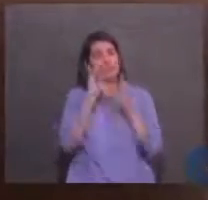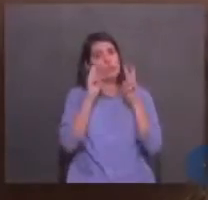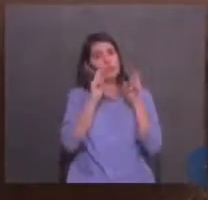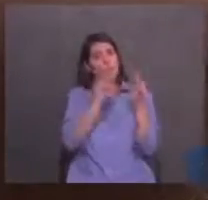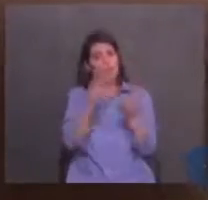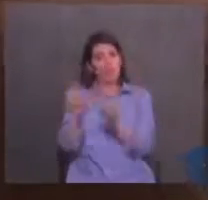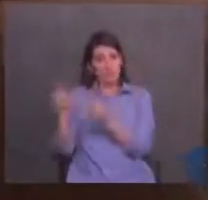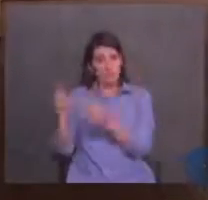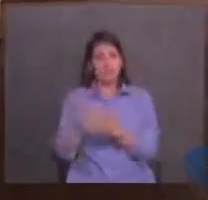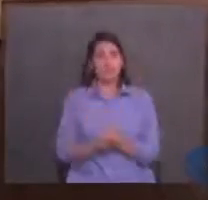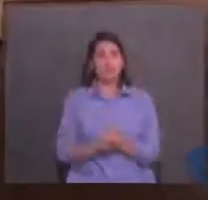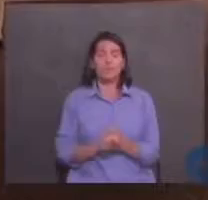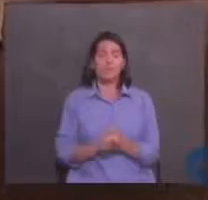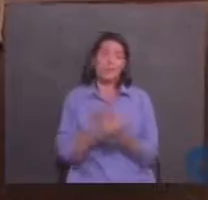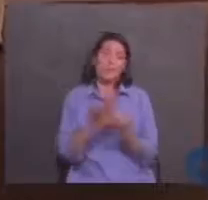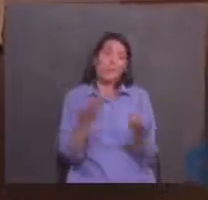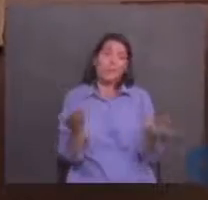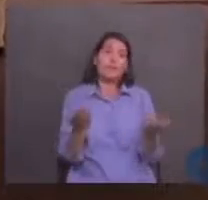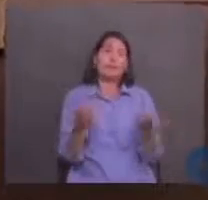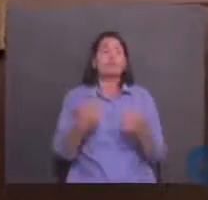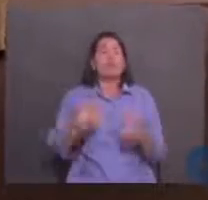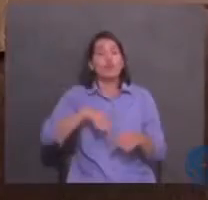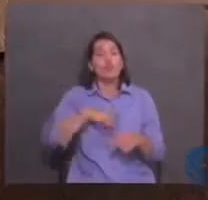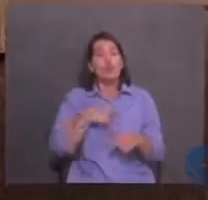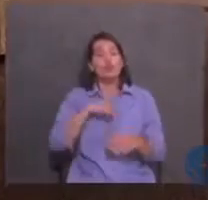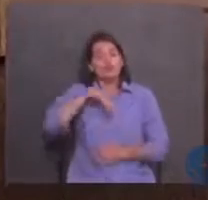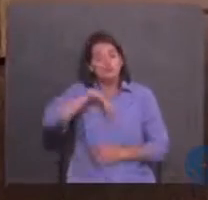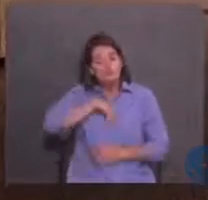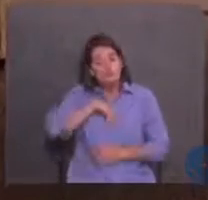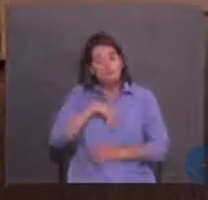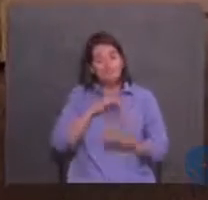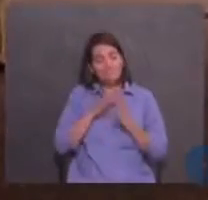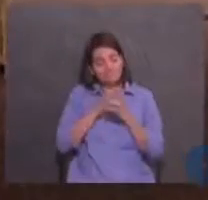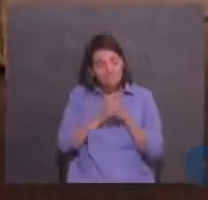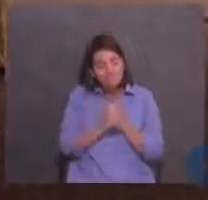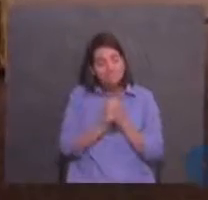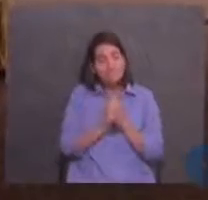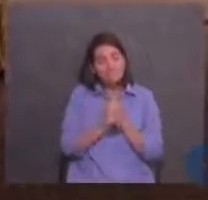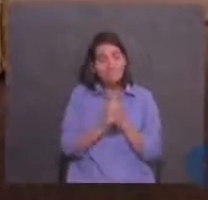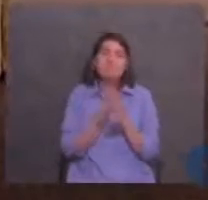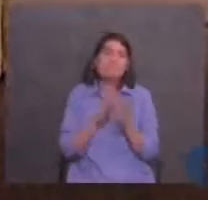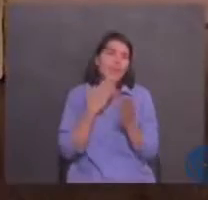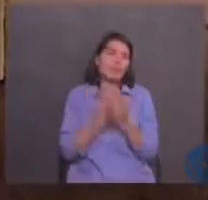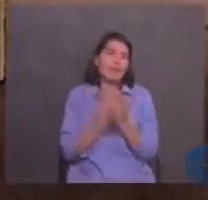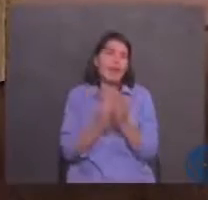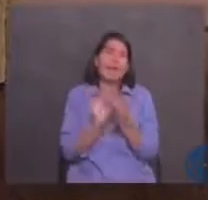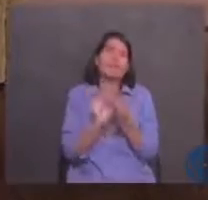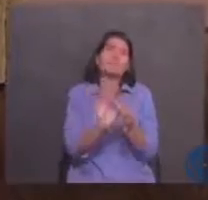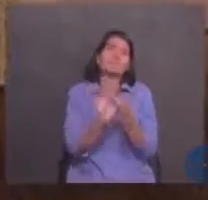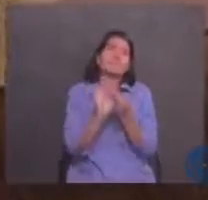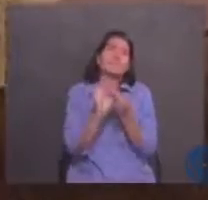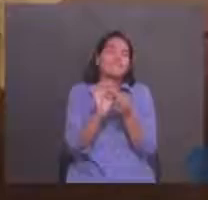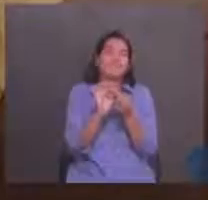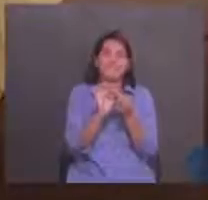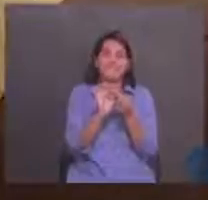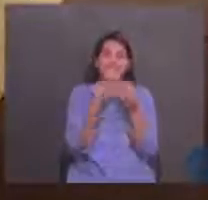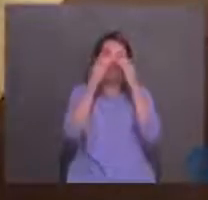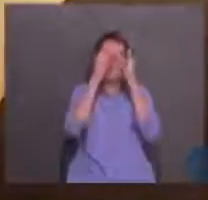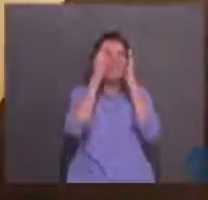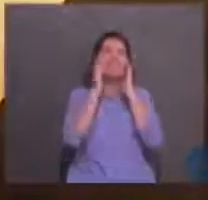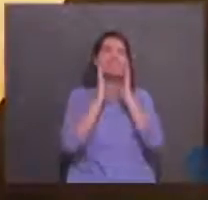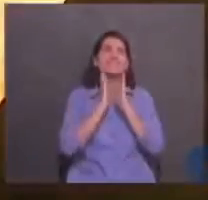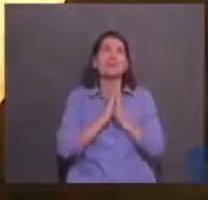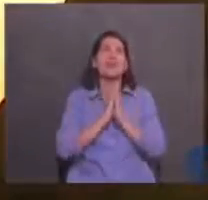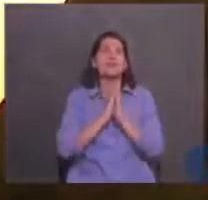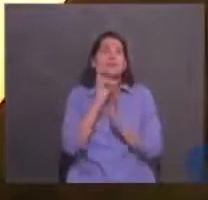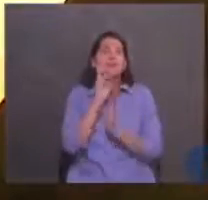Certamente que a sinceridade da nossa oração nos fará próximos da Senhora mais brilhante do que o sol,